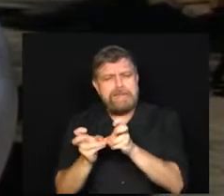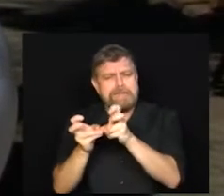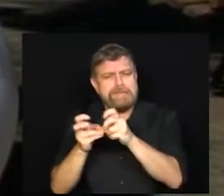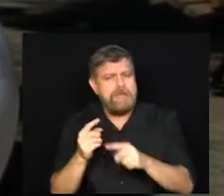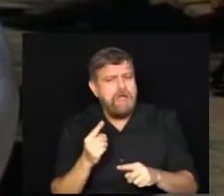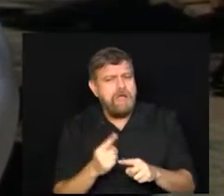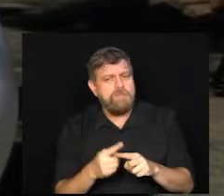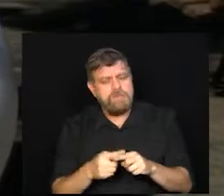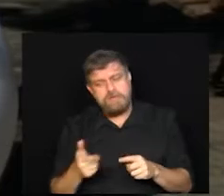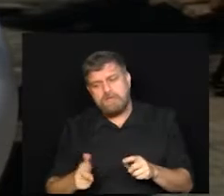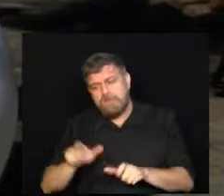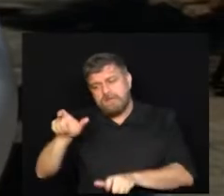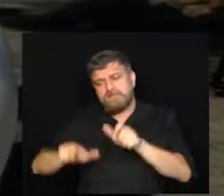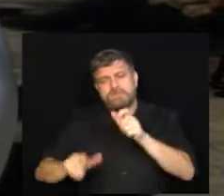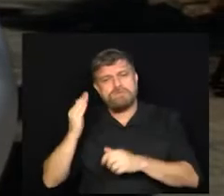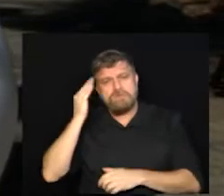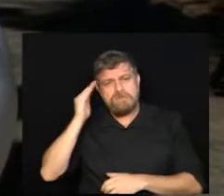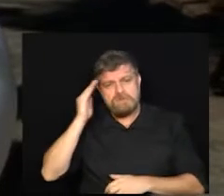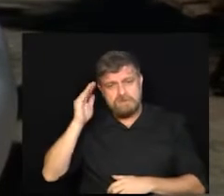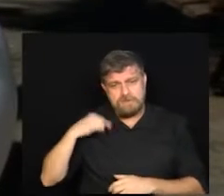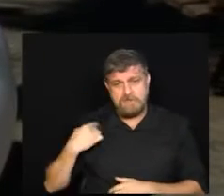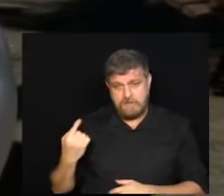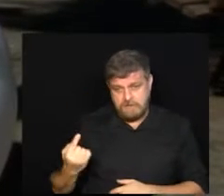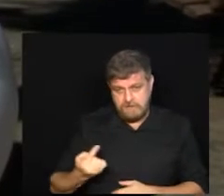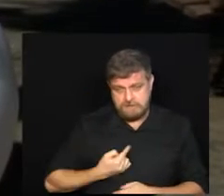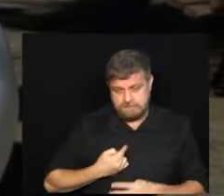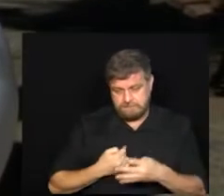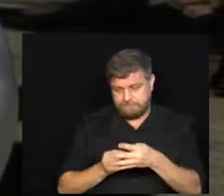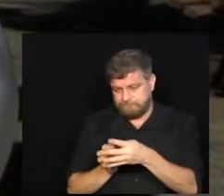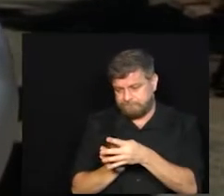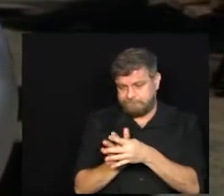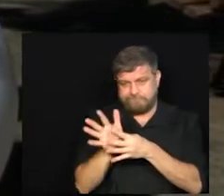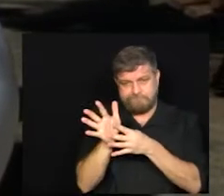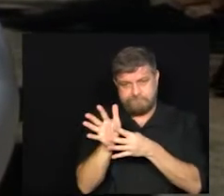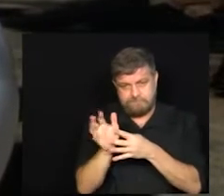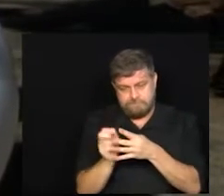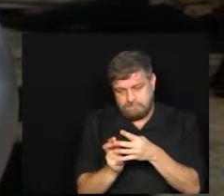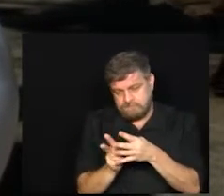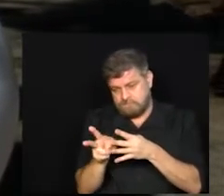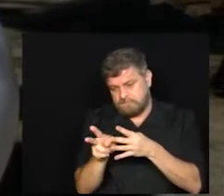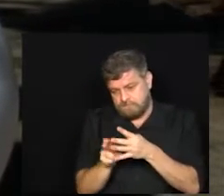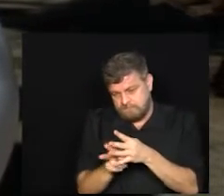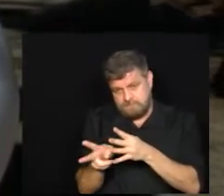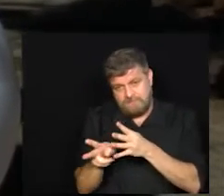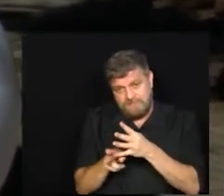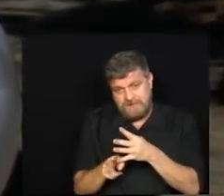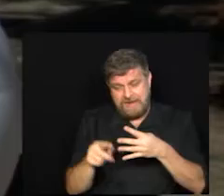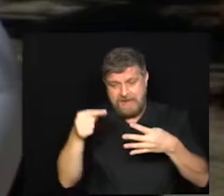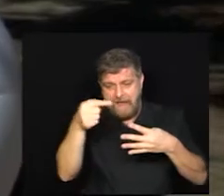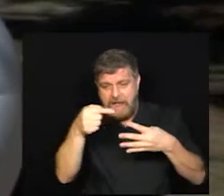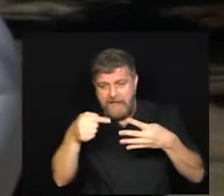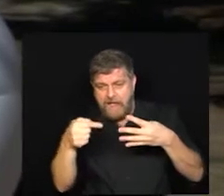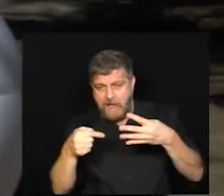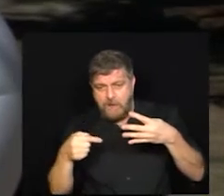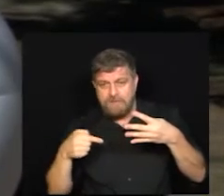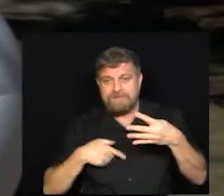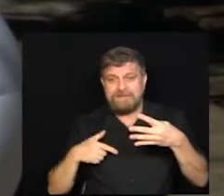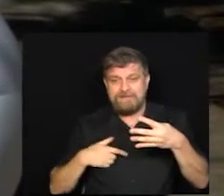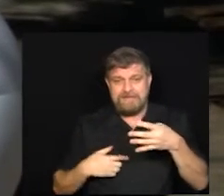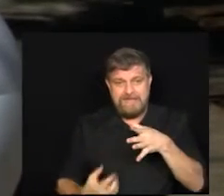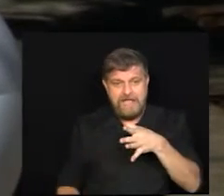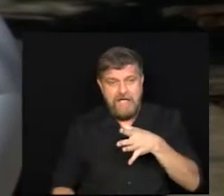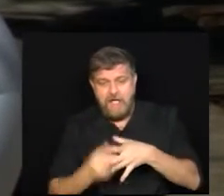claro para a população que está em casa? Como a gente está falando de subtipos diferentes, cada subtipo também tem um mecanismo de ação, um